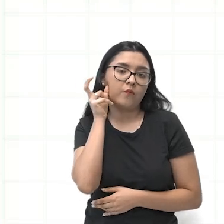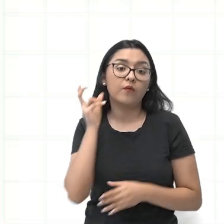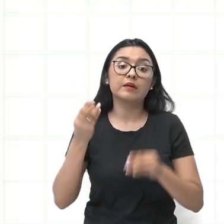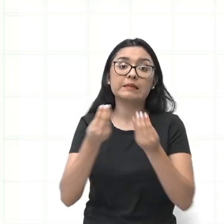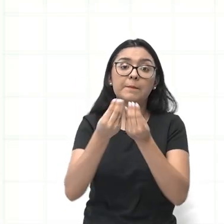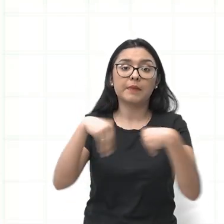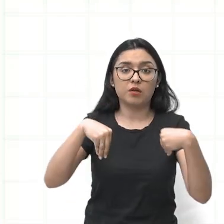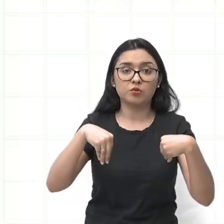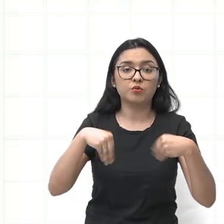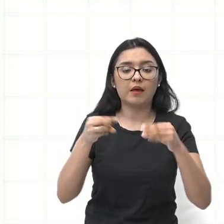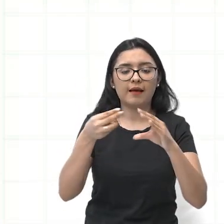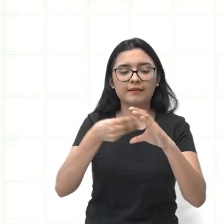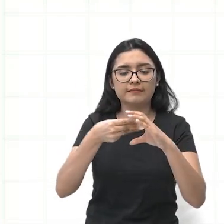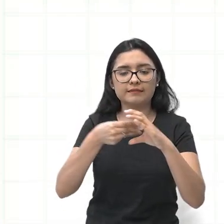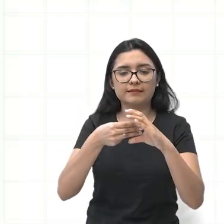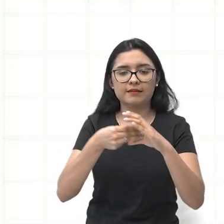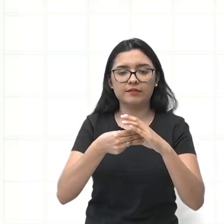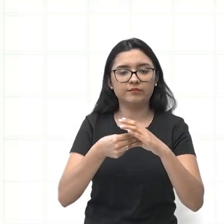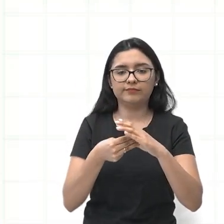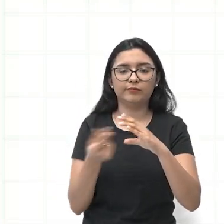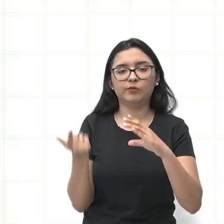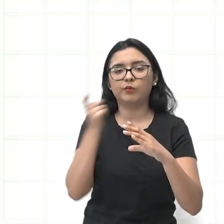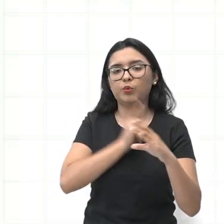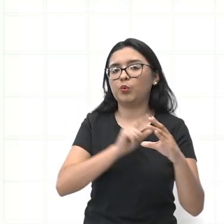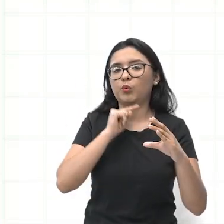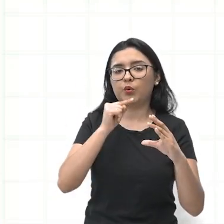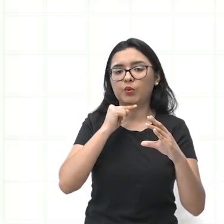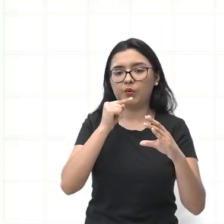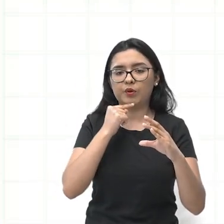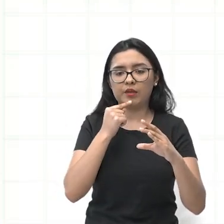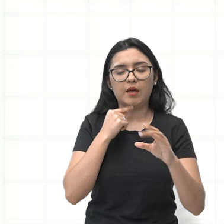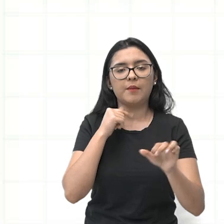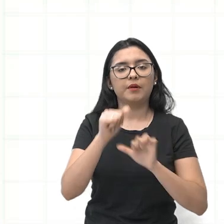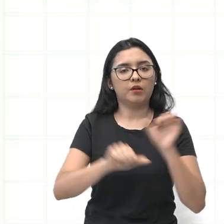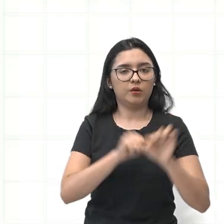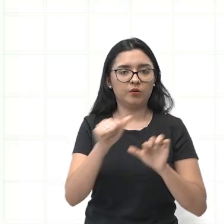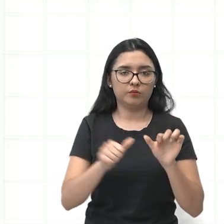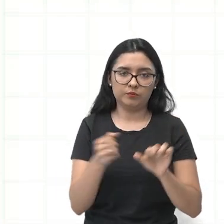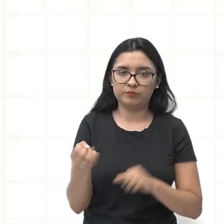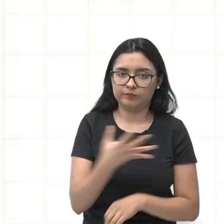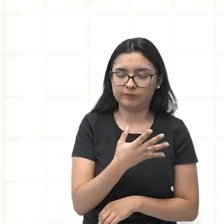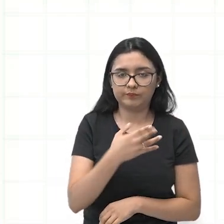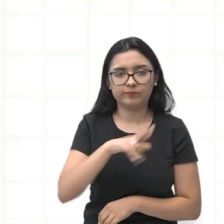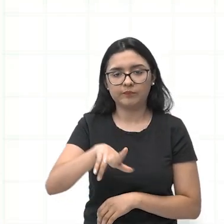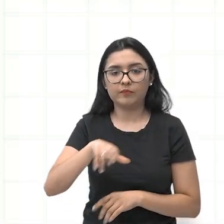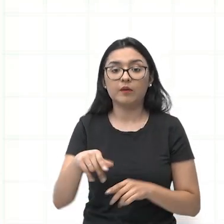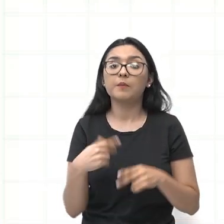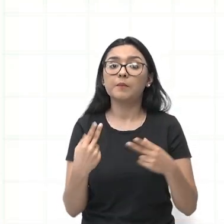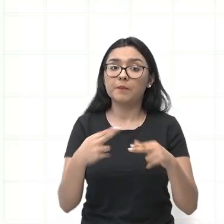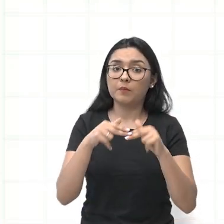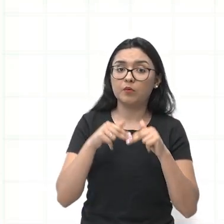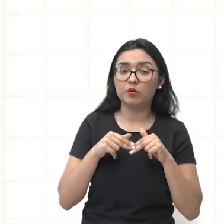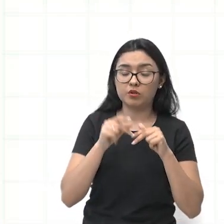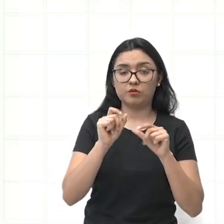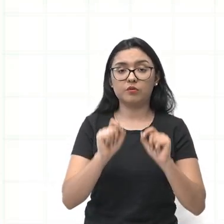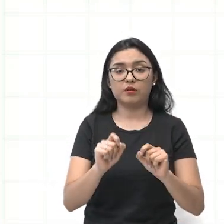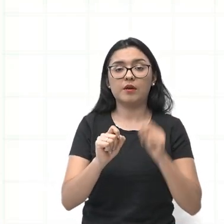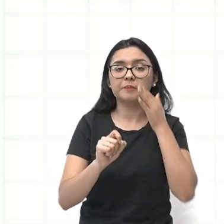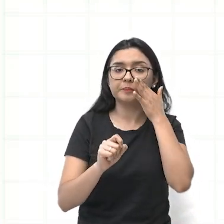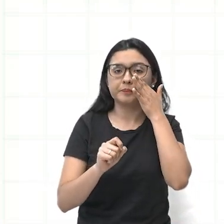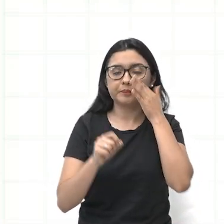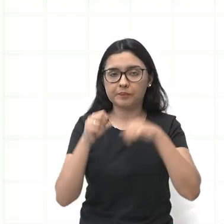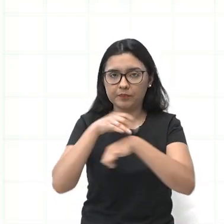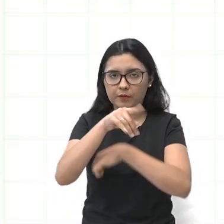certo? E aí elas não recuperam mais. Então, por isso que sempre se diz que você tem que ter